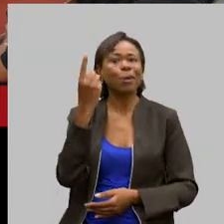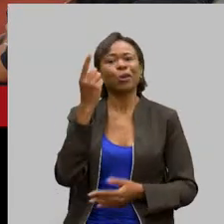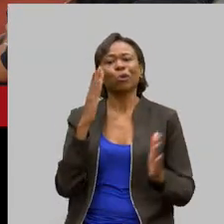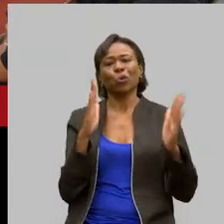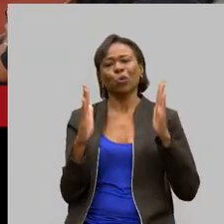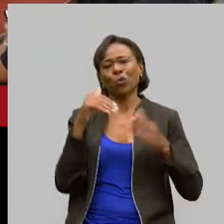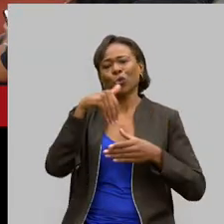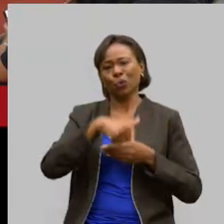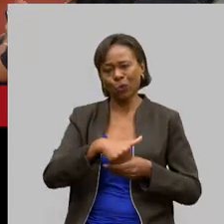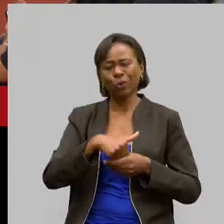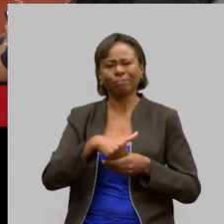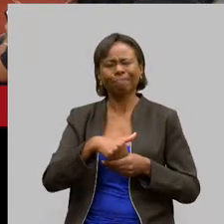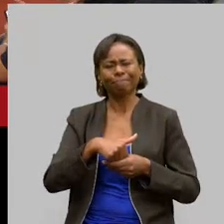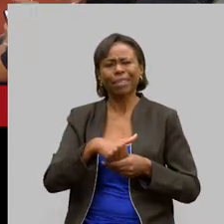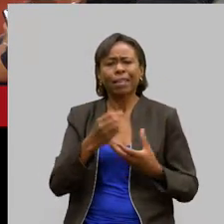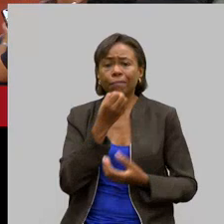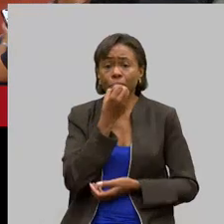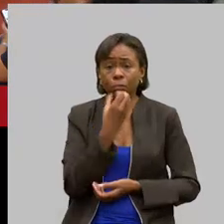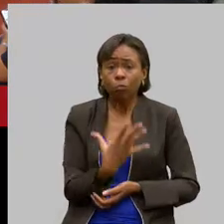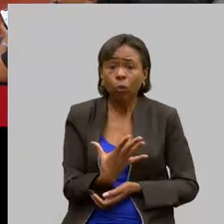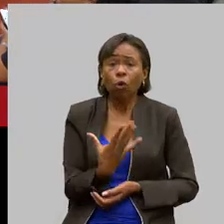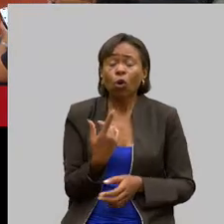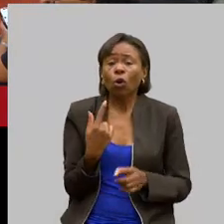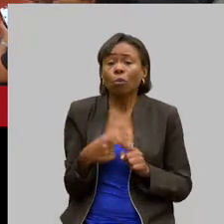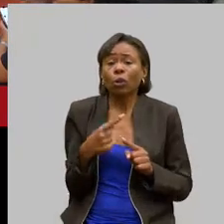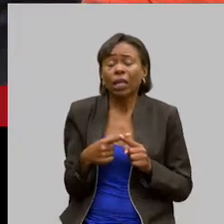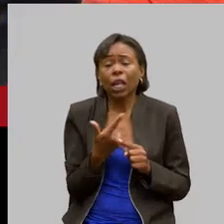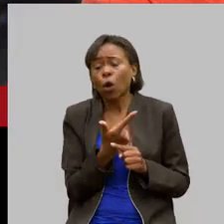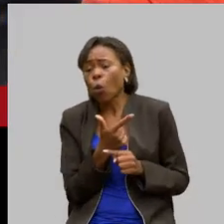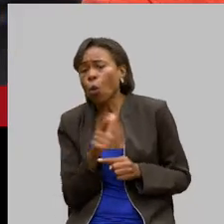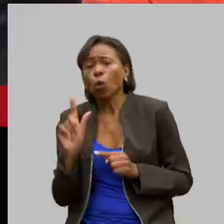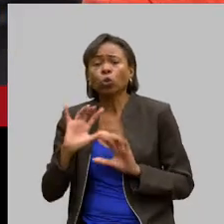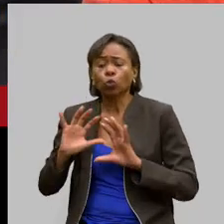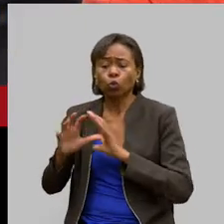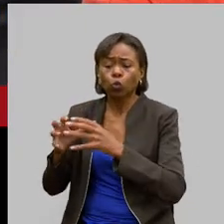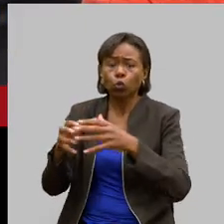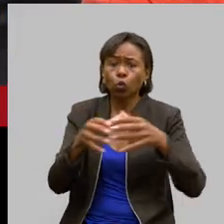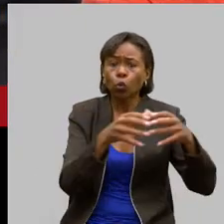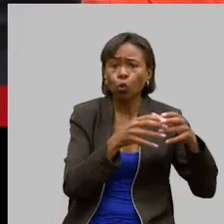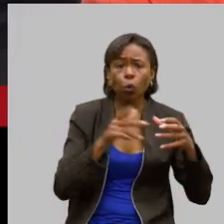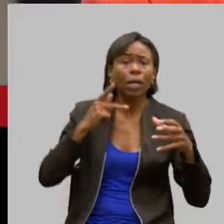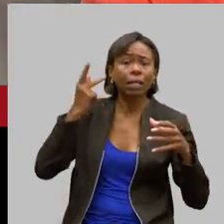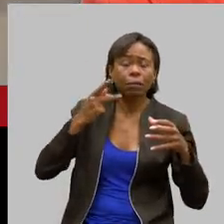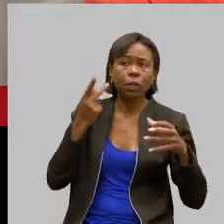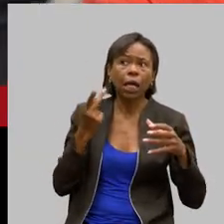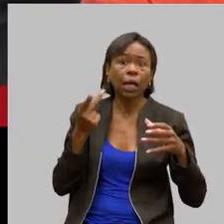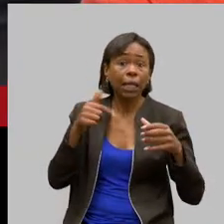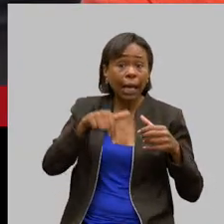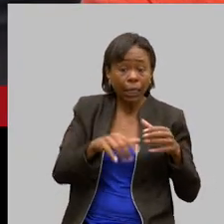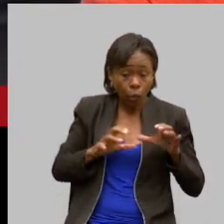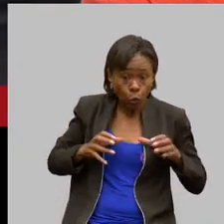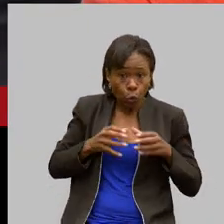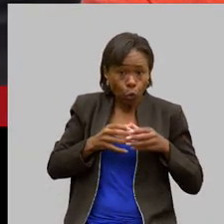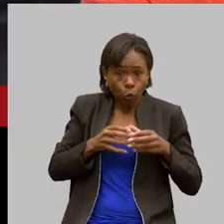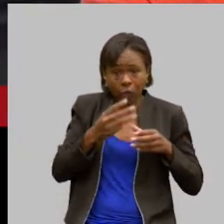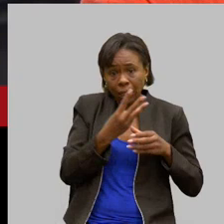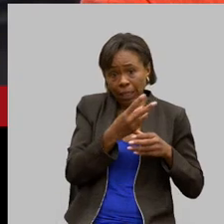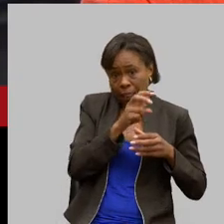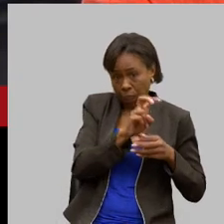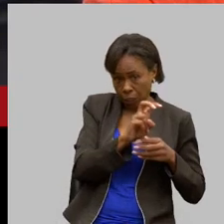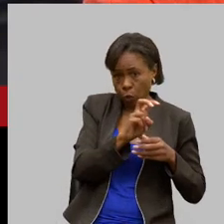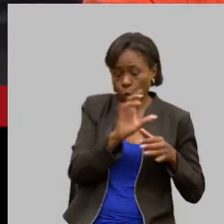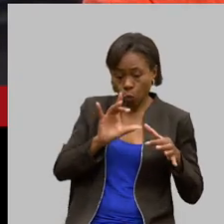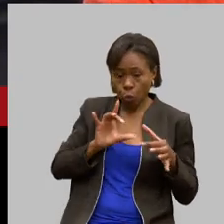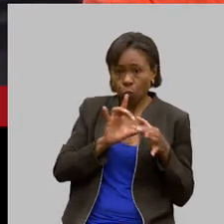isso acolhe também a atuação parlamentar de diversos outros deputados Nossa fr FR gente tem 35 signatários dentre os quais o senhor